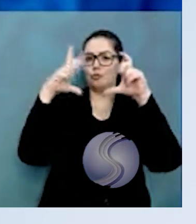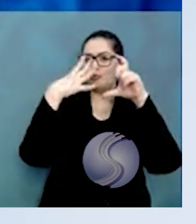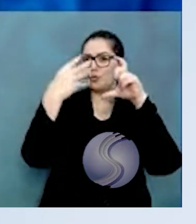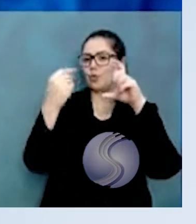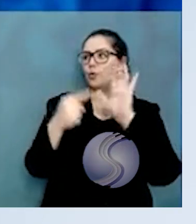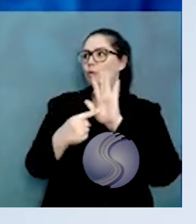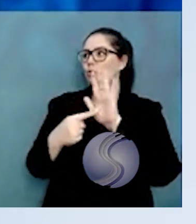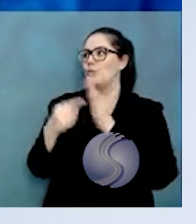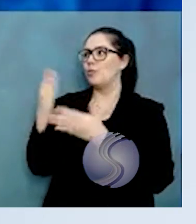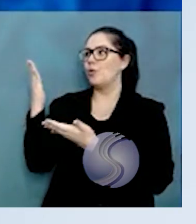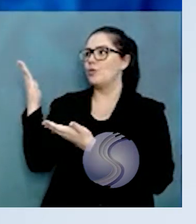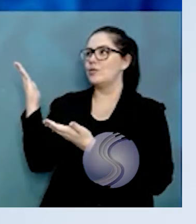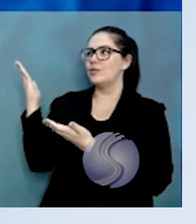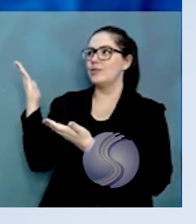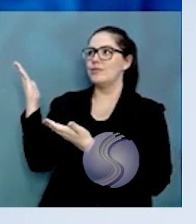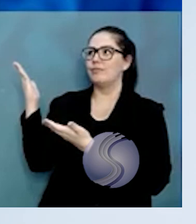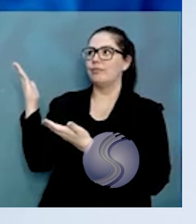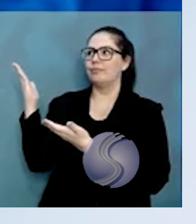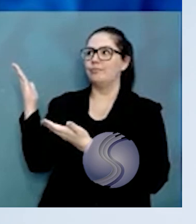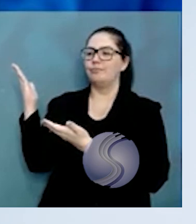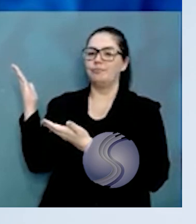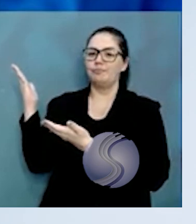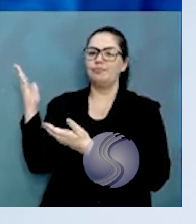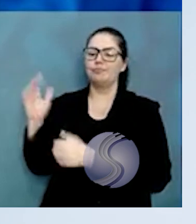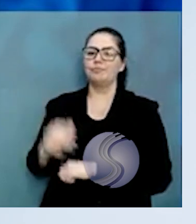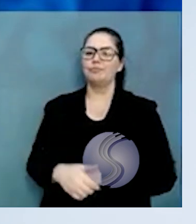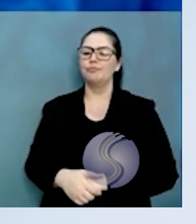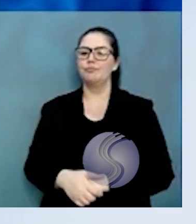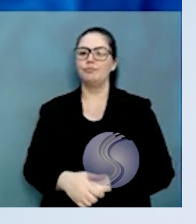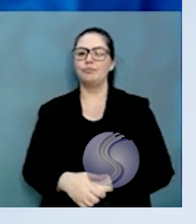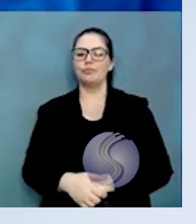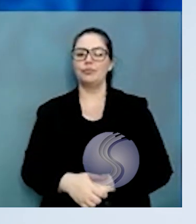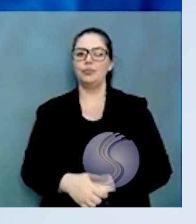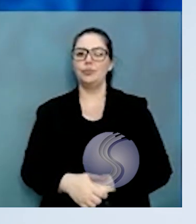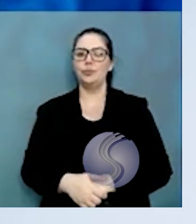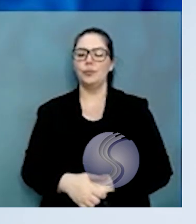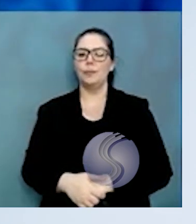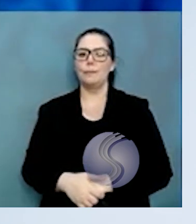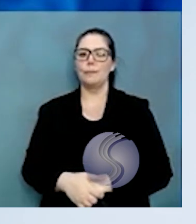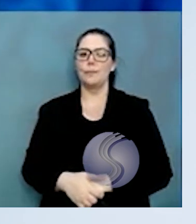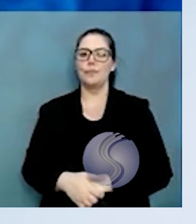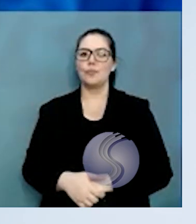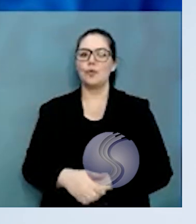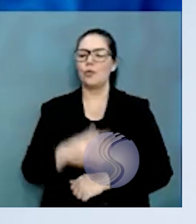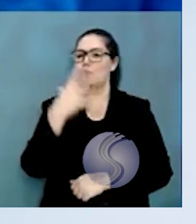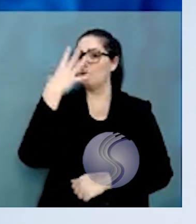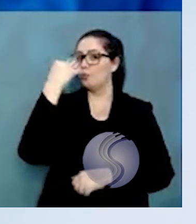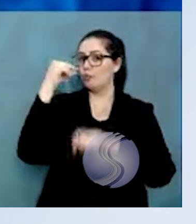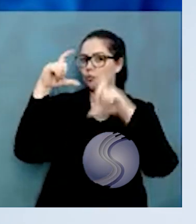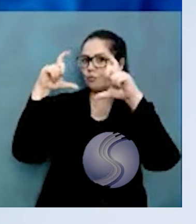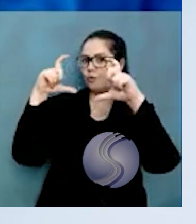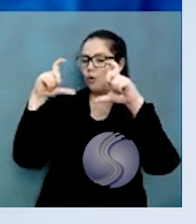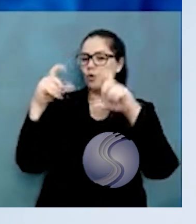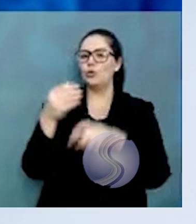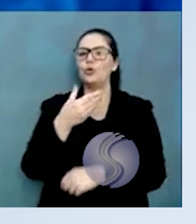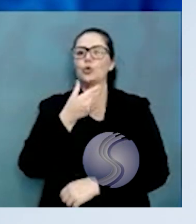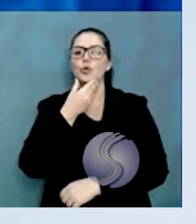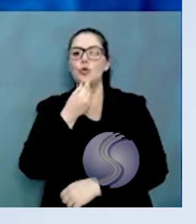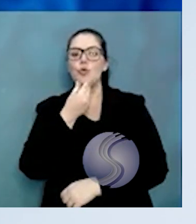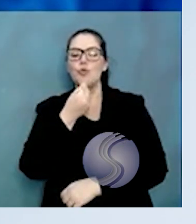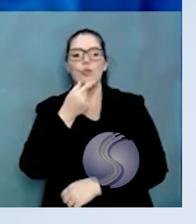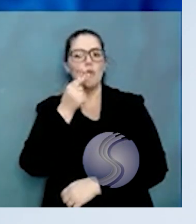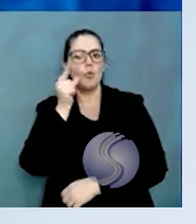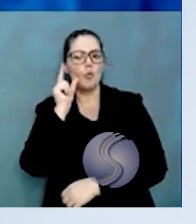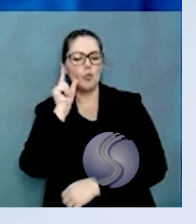Secretaria Municipal de Saúde. Olha aí na tela, você pode ver essa imagem desse senhor que recebeu